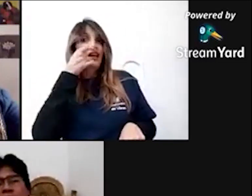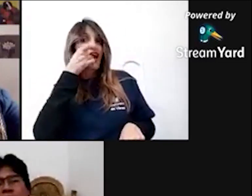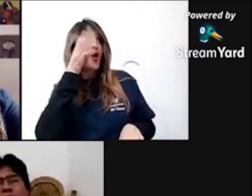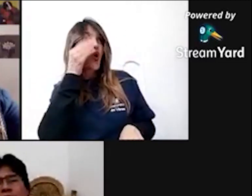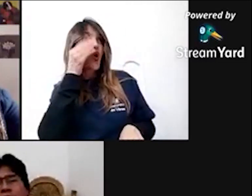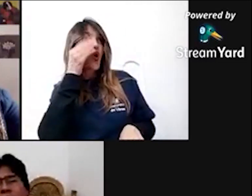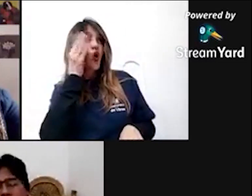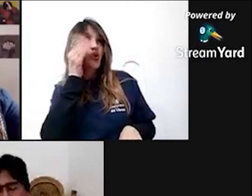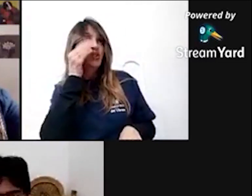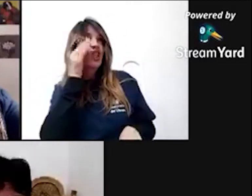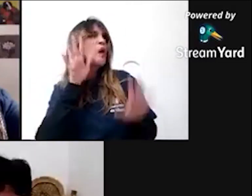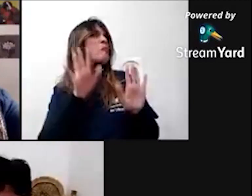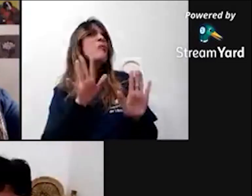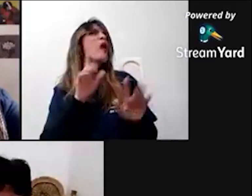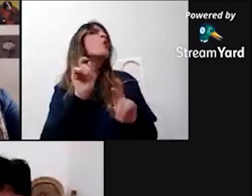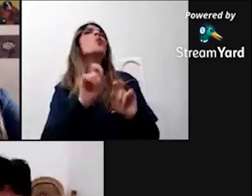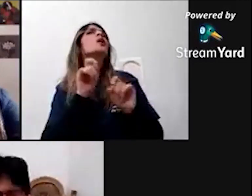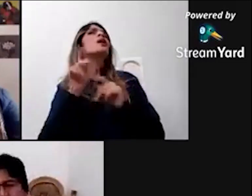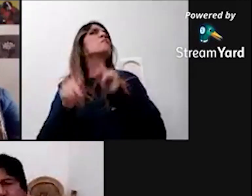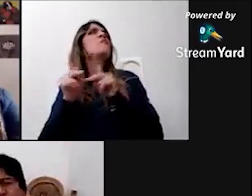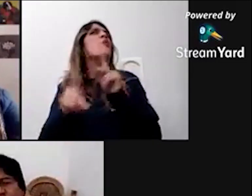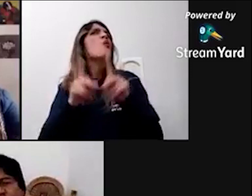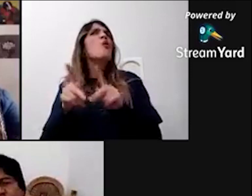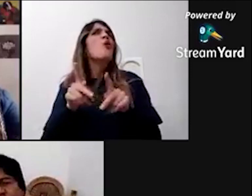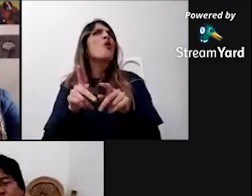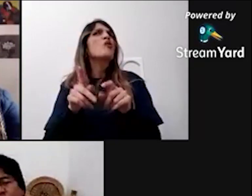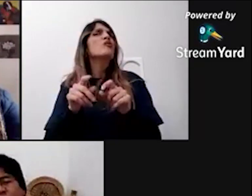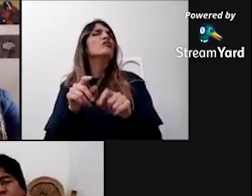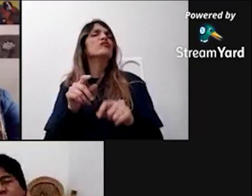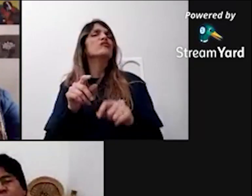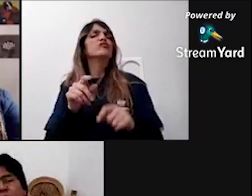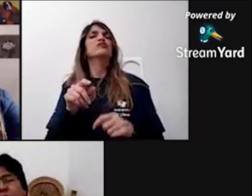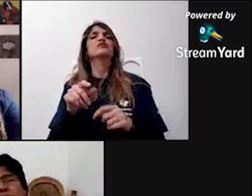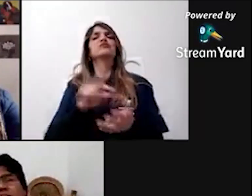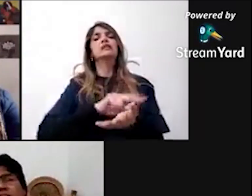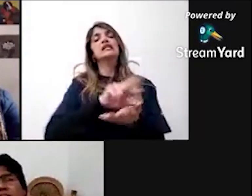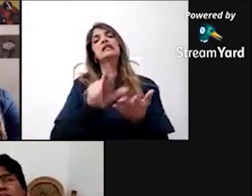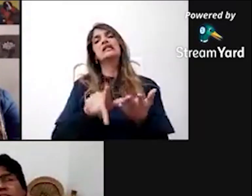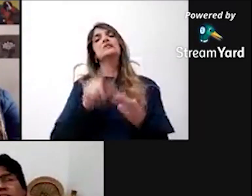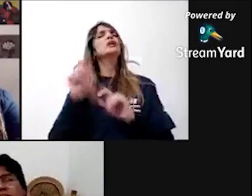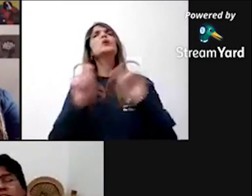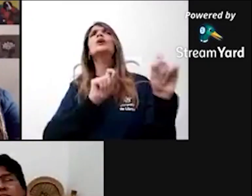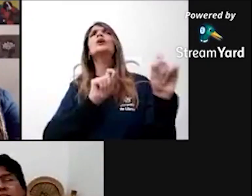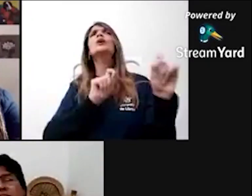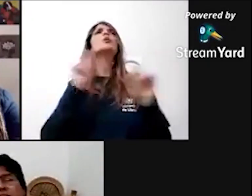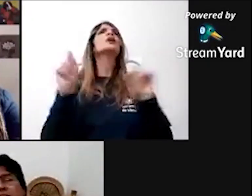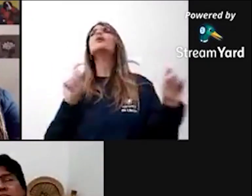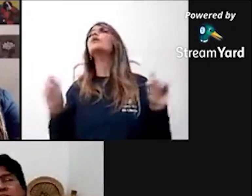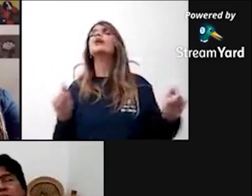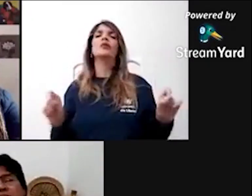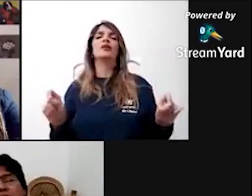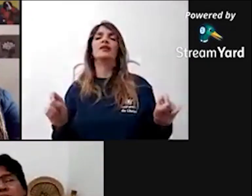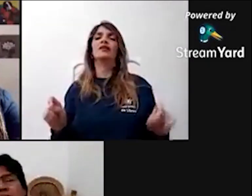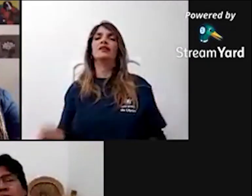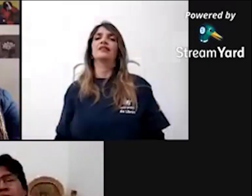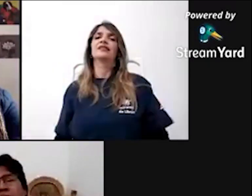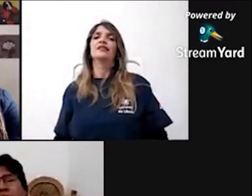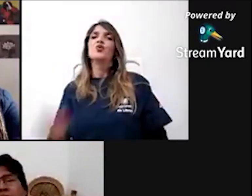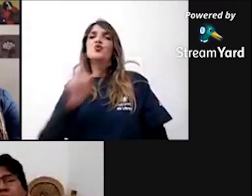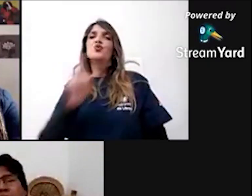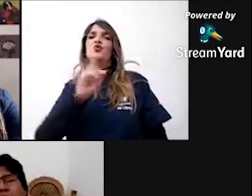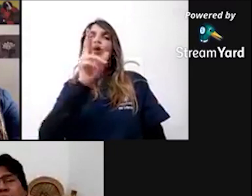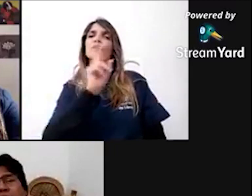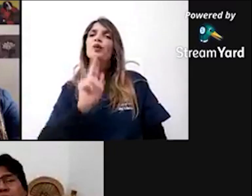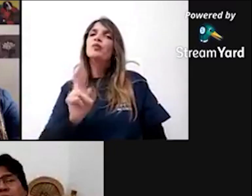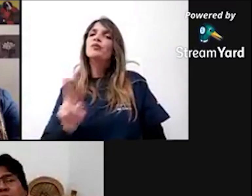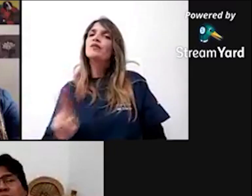mas o que é Munduruku? O que é Wapixana? O que é Guarani? Né? O que é Caingangue? Ele